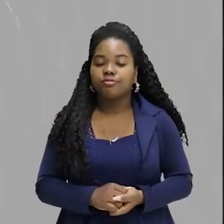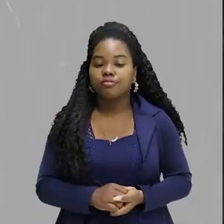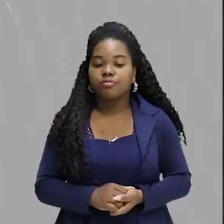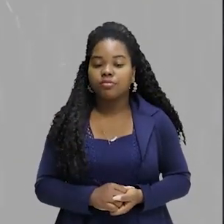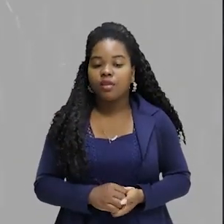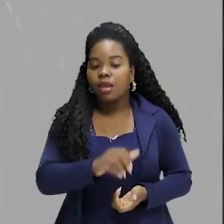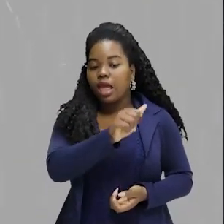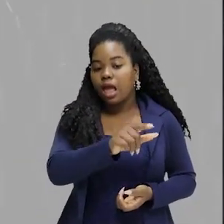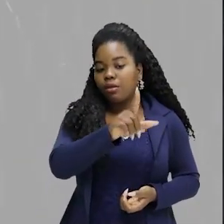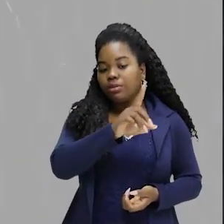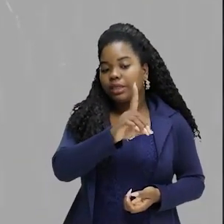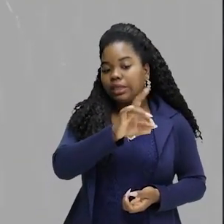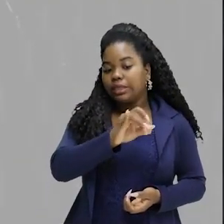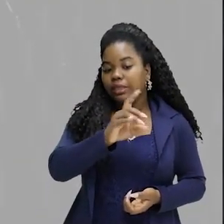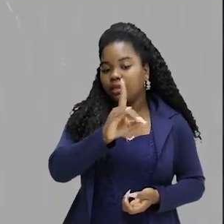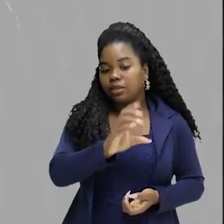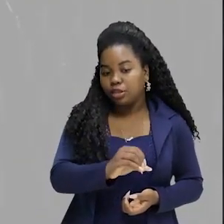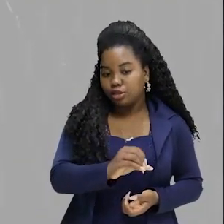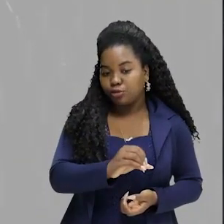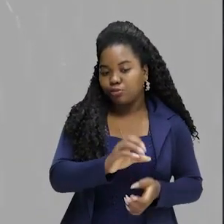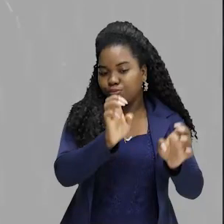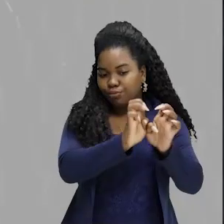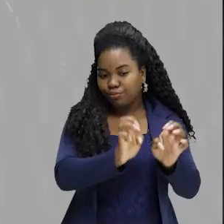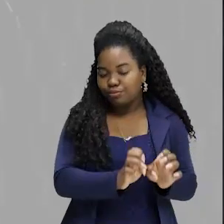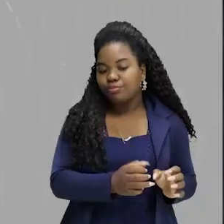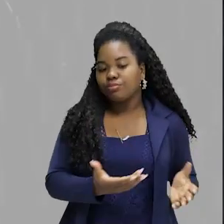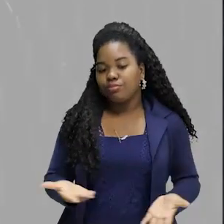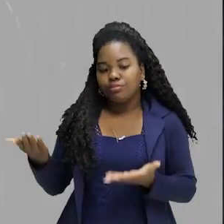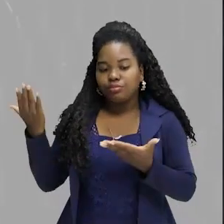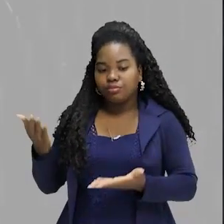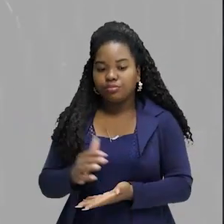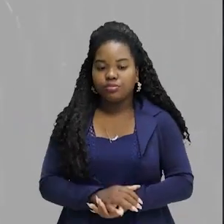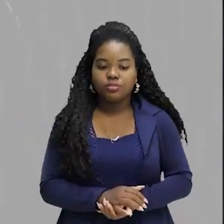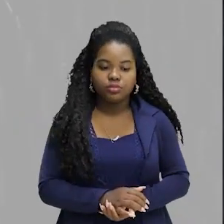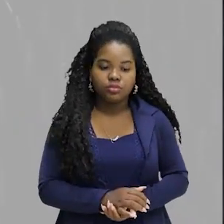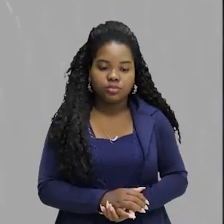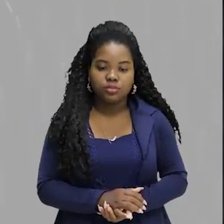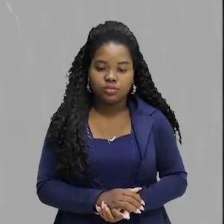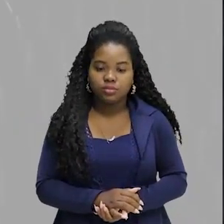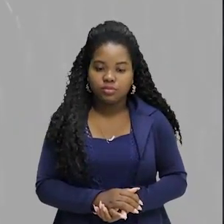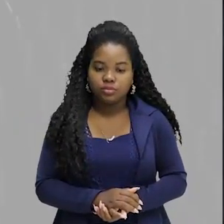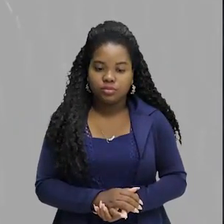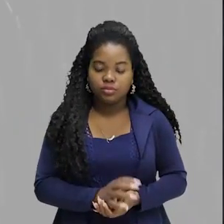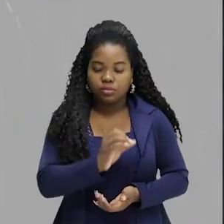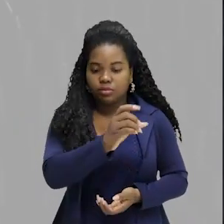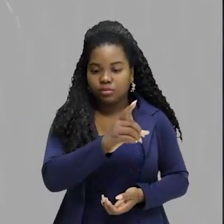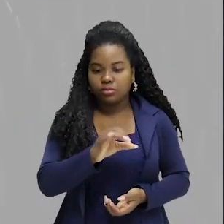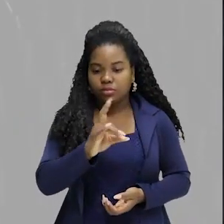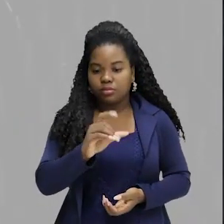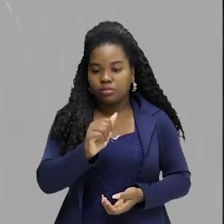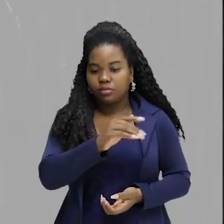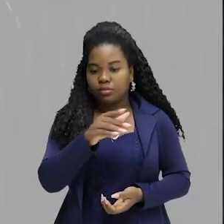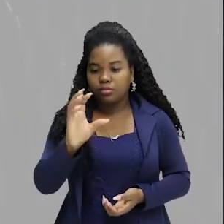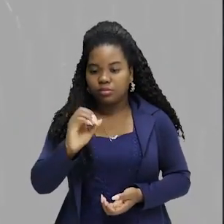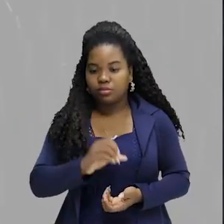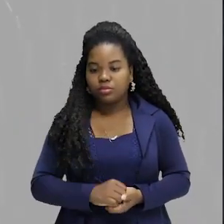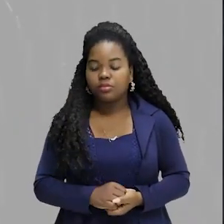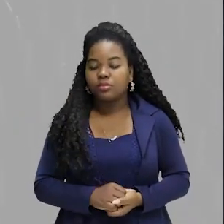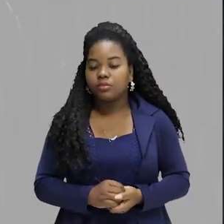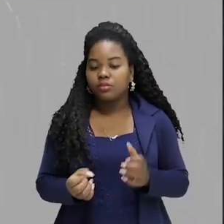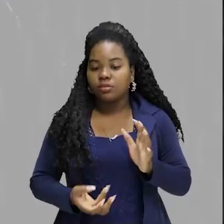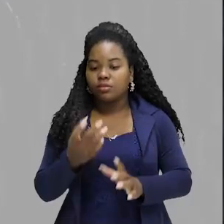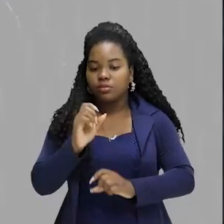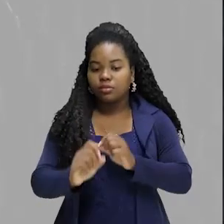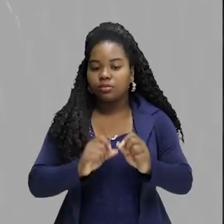aldeído, se estivermos diante de um aldeído, essa oxidação vai